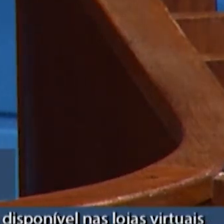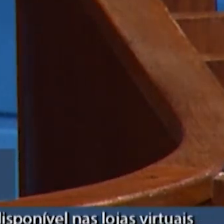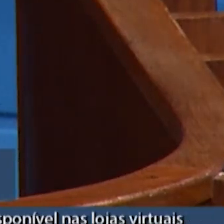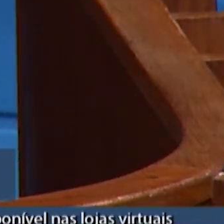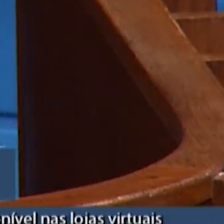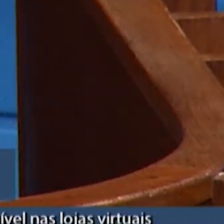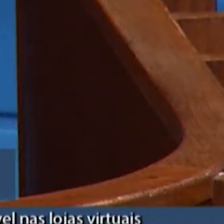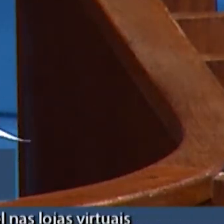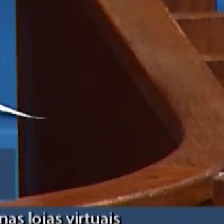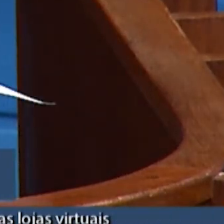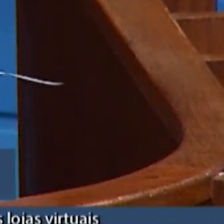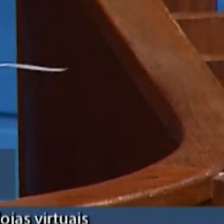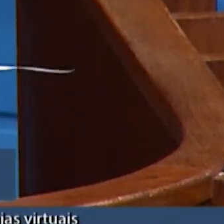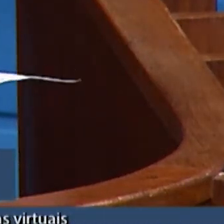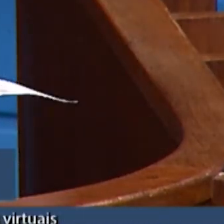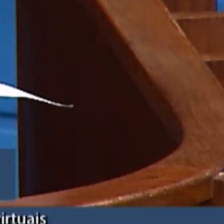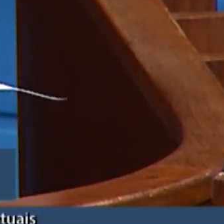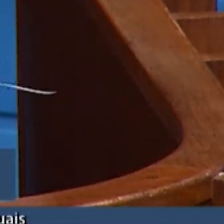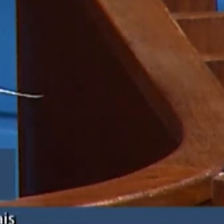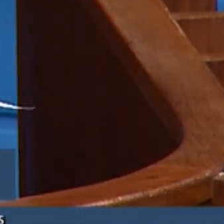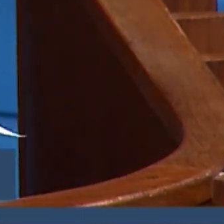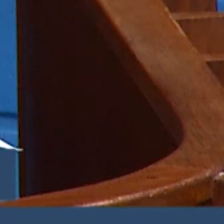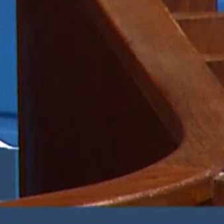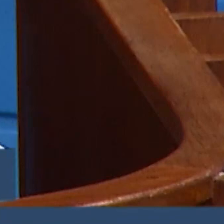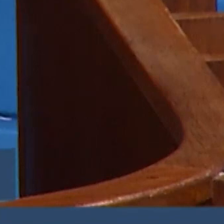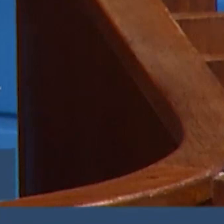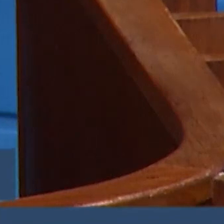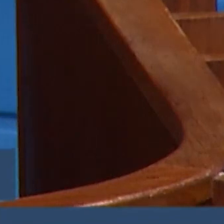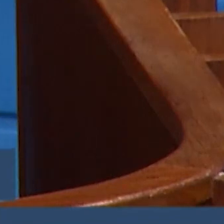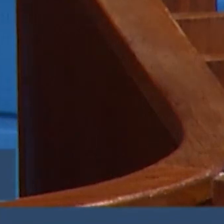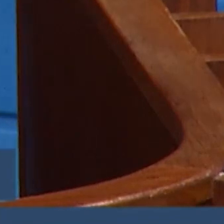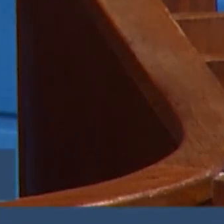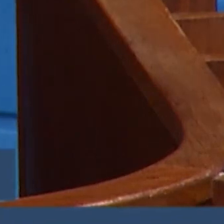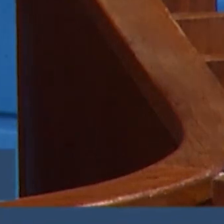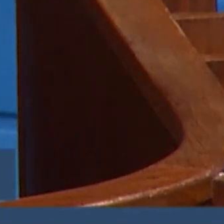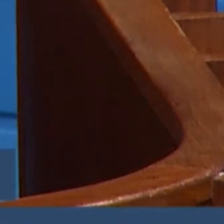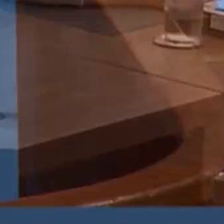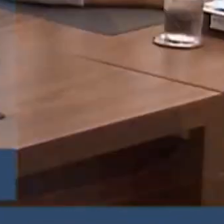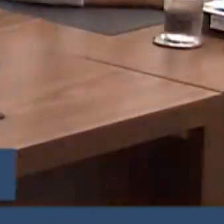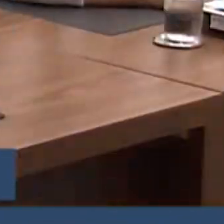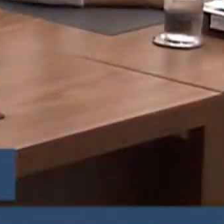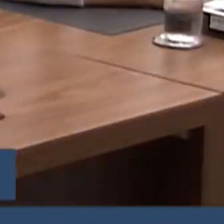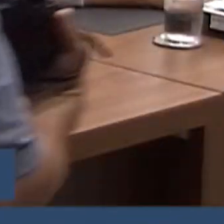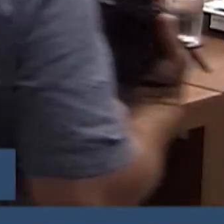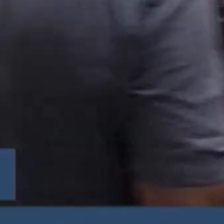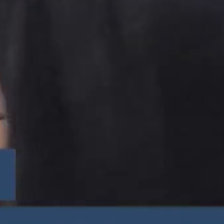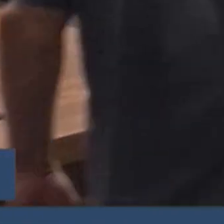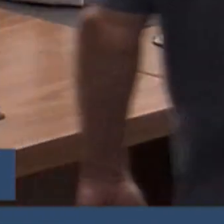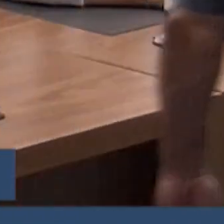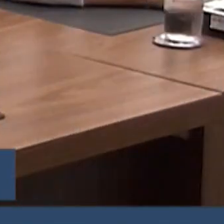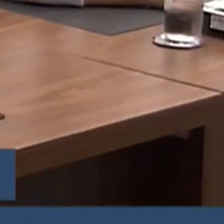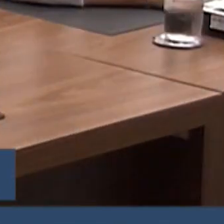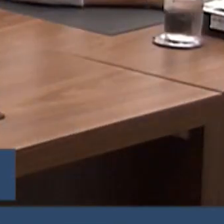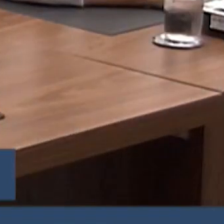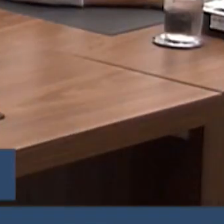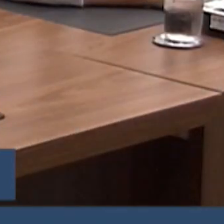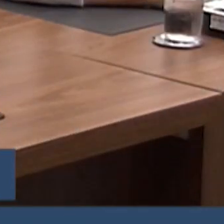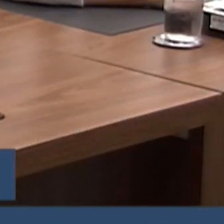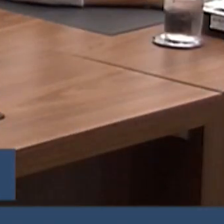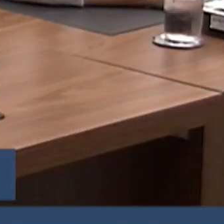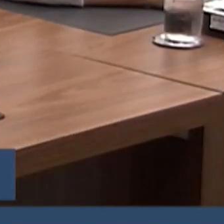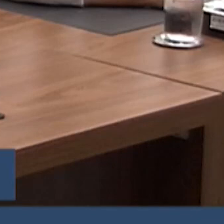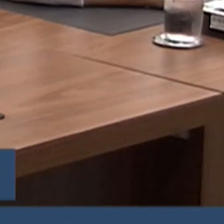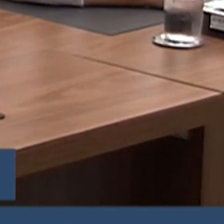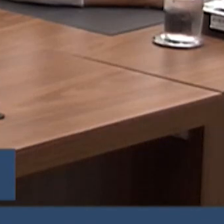por desconhecido, estupro coletivo ou corretivo, assédio sexual no trabalho, assédio sexual no